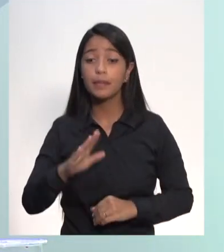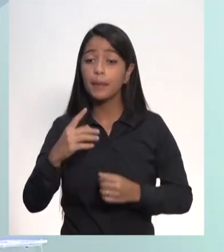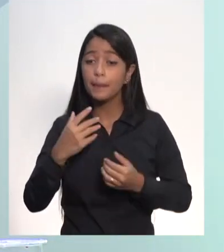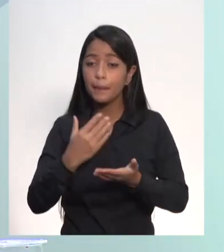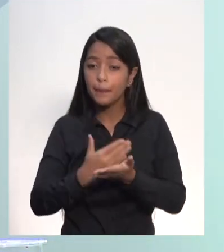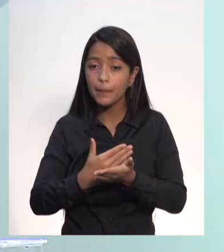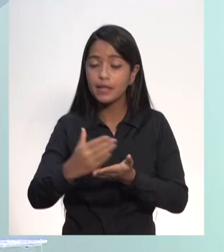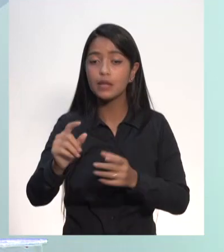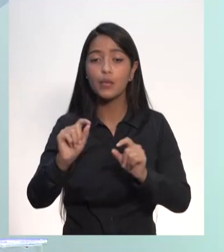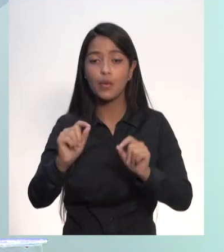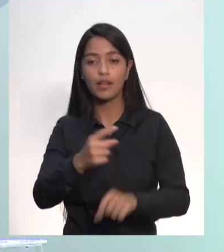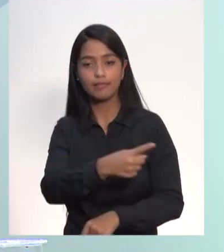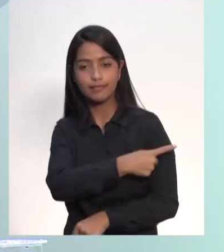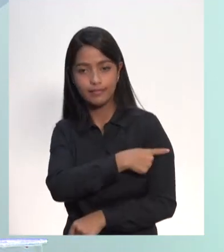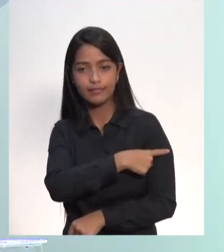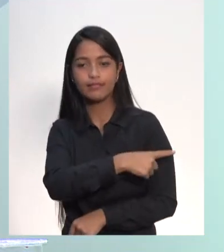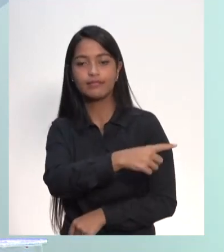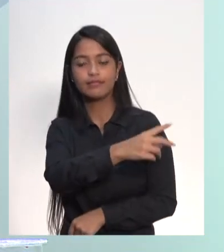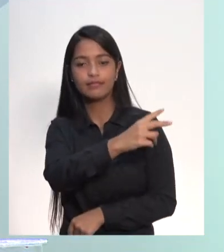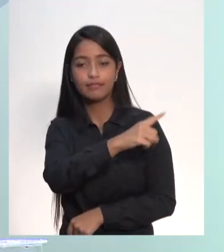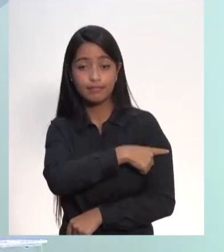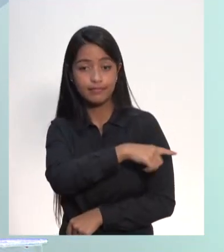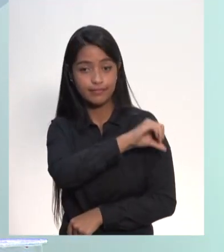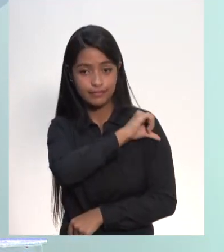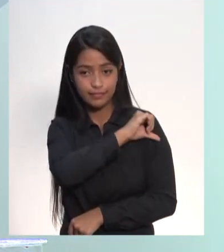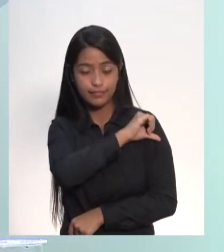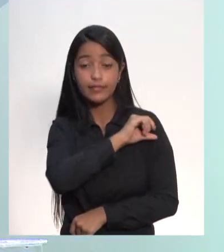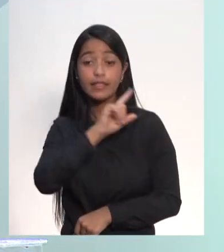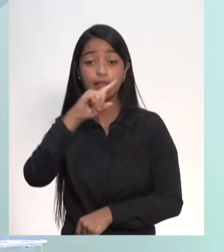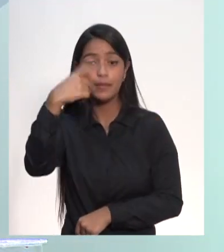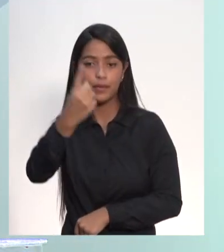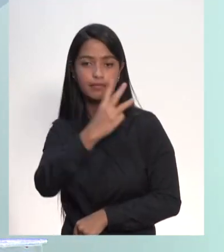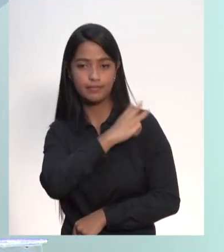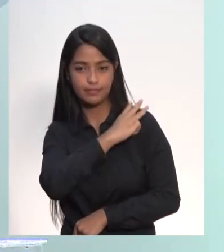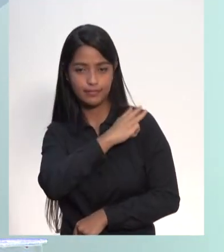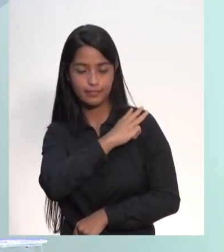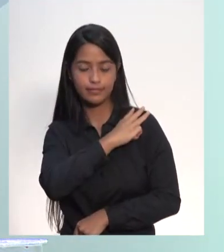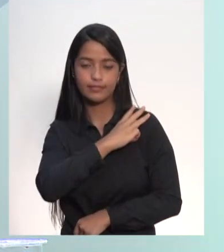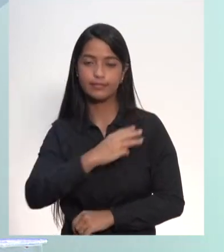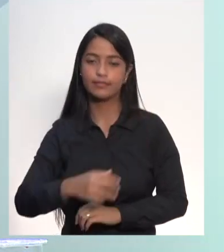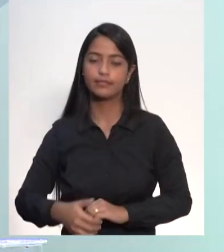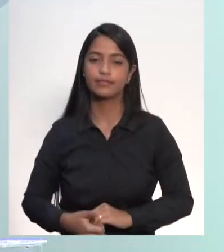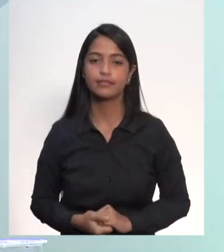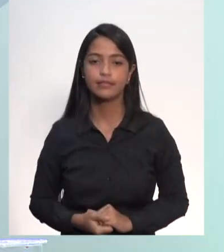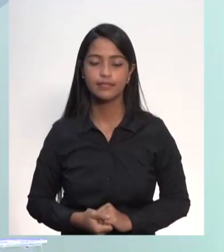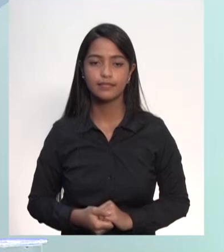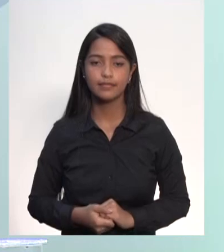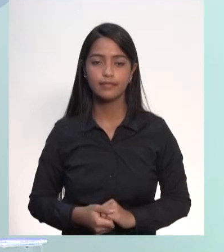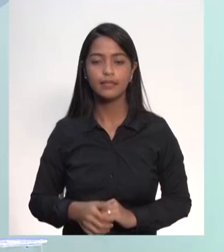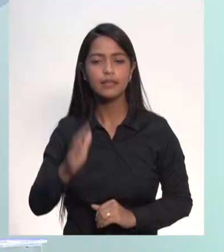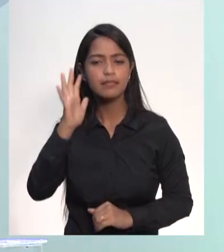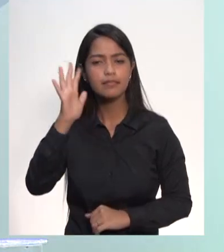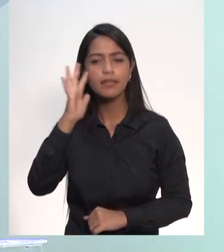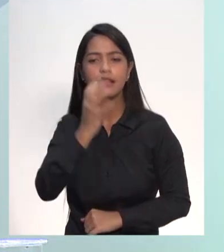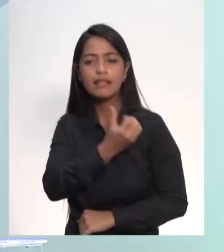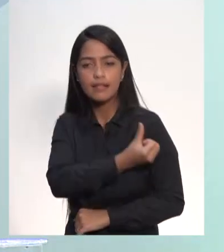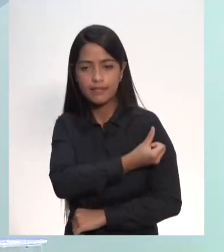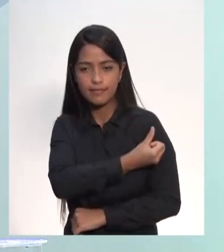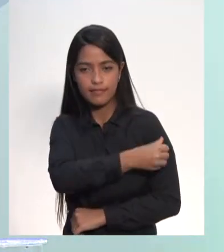fala depois dos outros componentes do ensino médio. Então, vamos lá. Em ciências, pensando do 6º ao 9º ano,